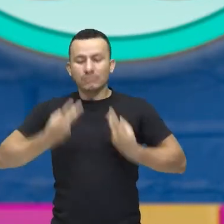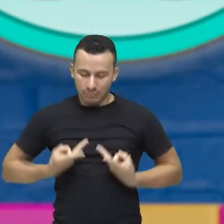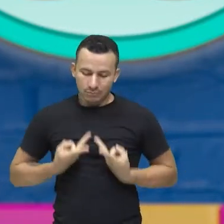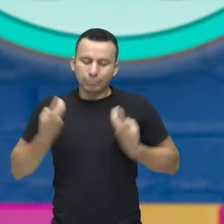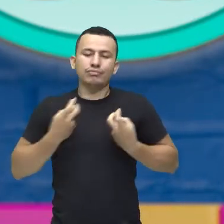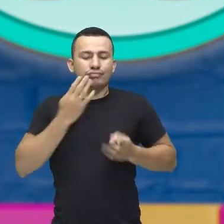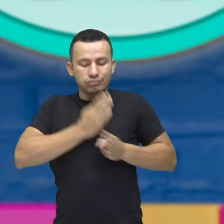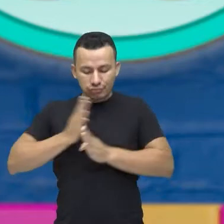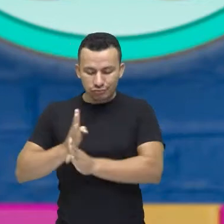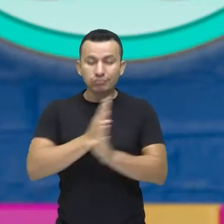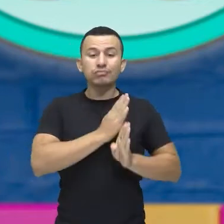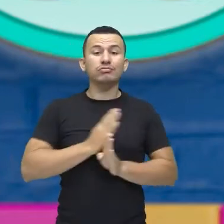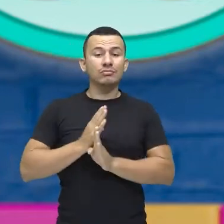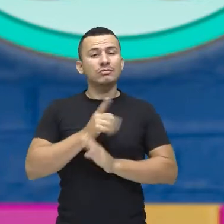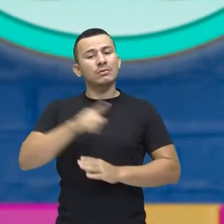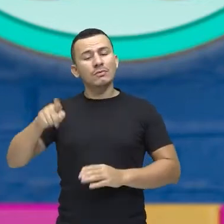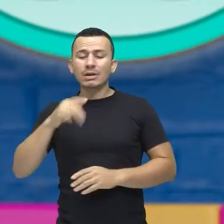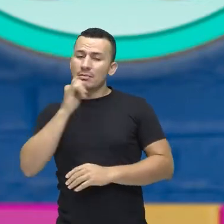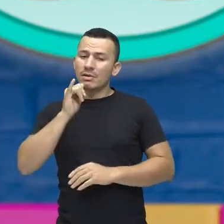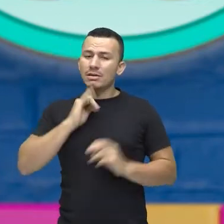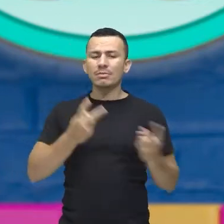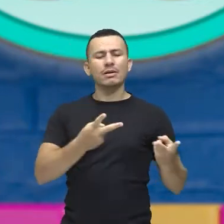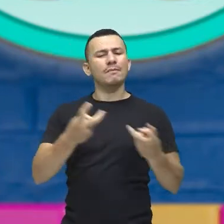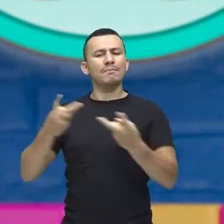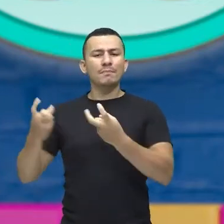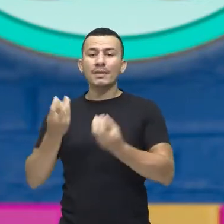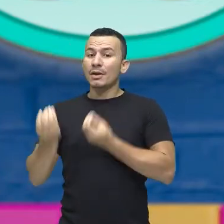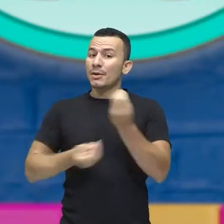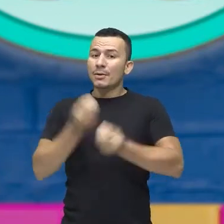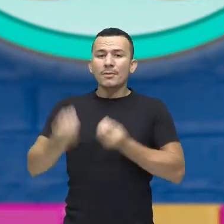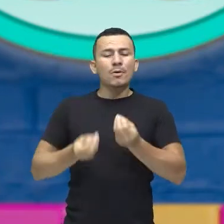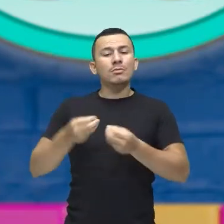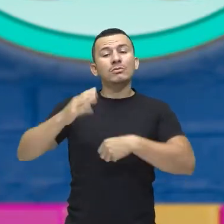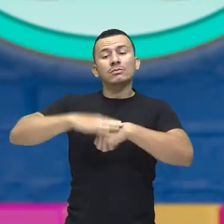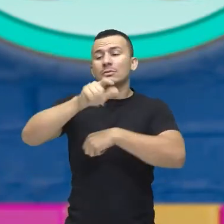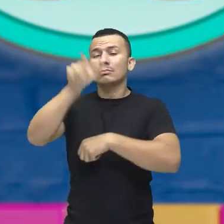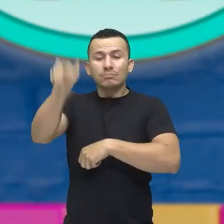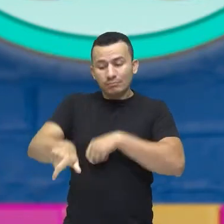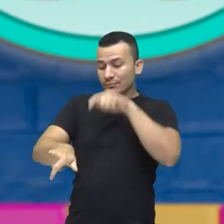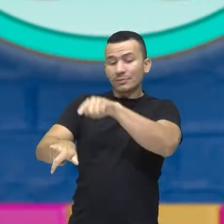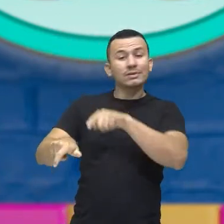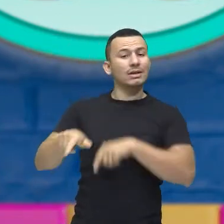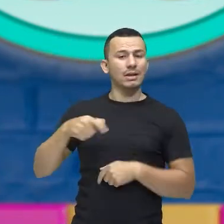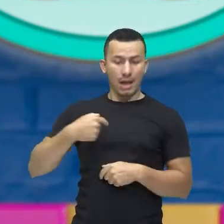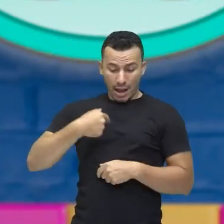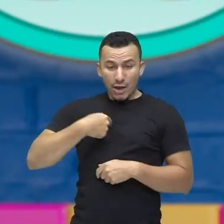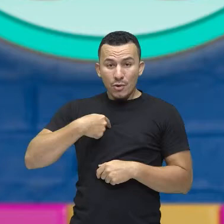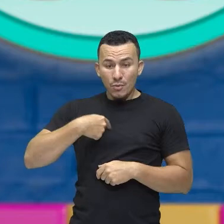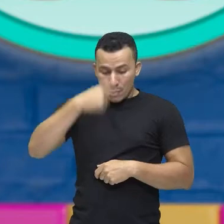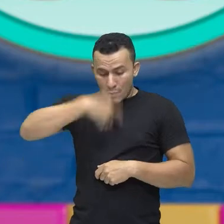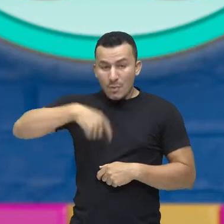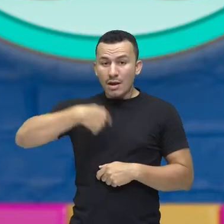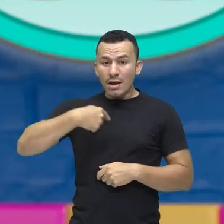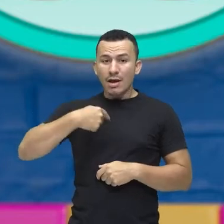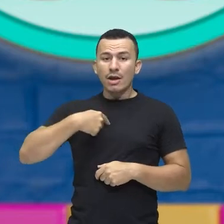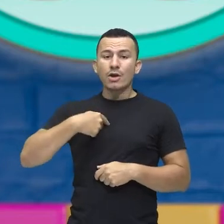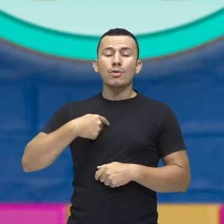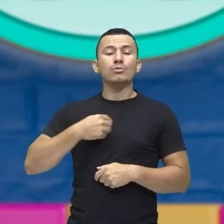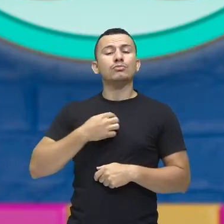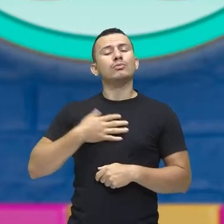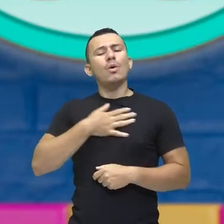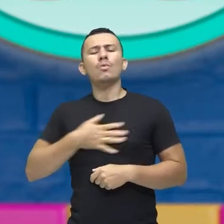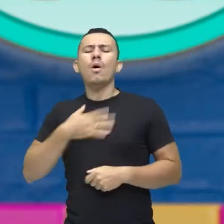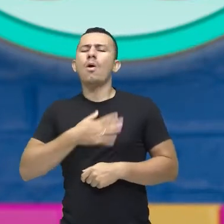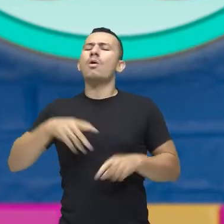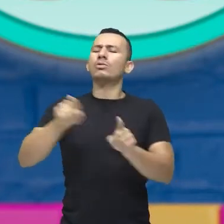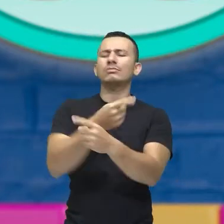de descoberta. É você, de repente, identificar como isso funciona para você. Como eu falei, para mim, funciona a partir da veia artística,